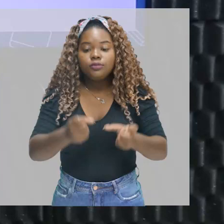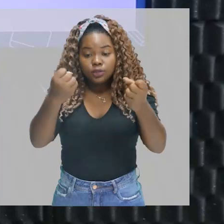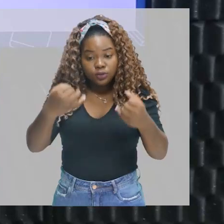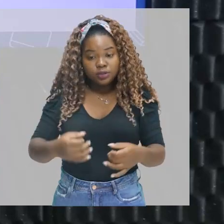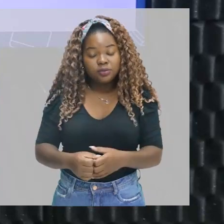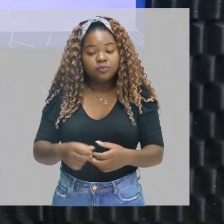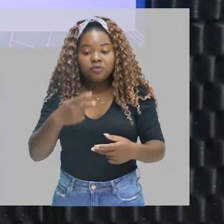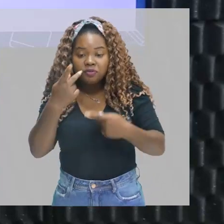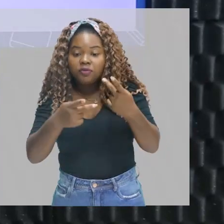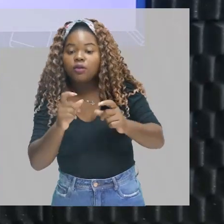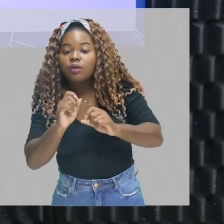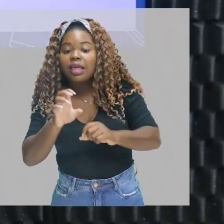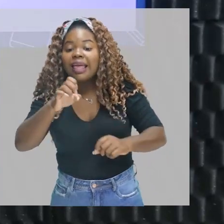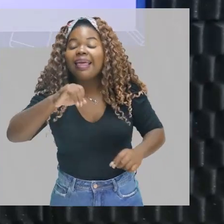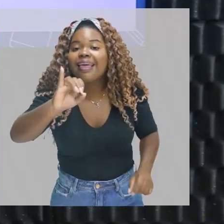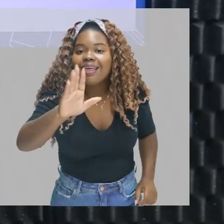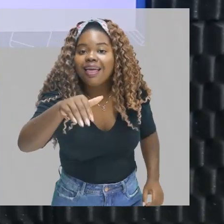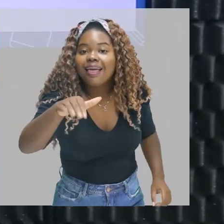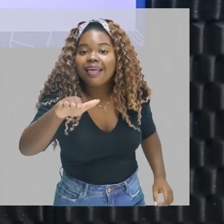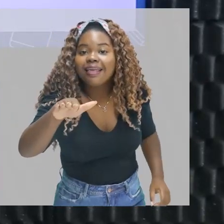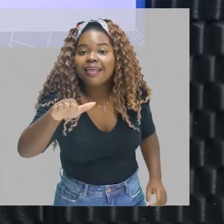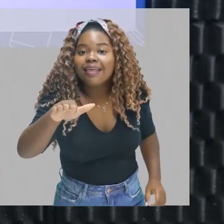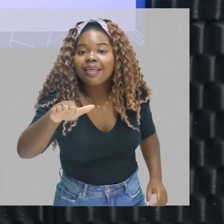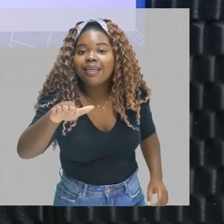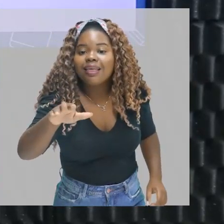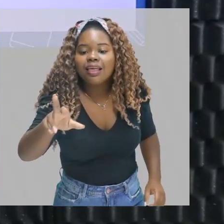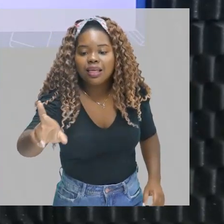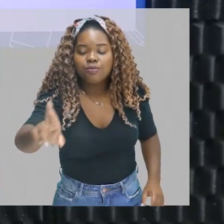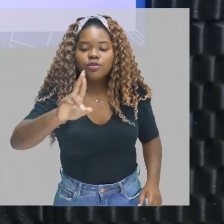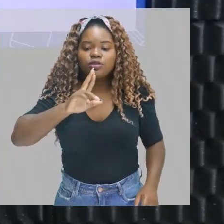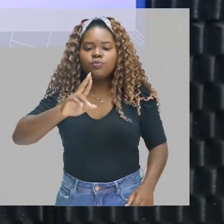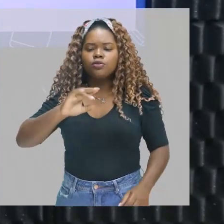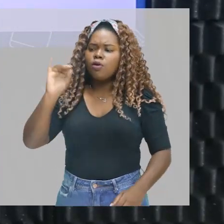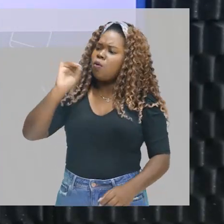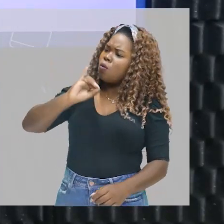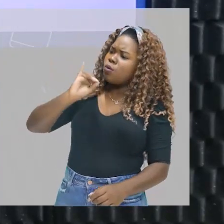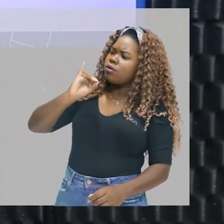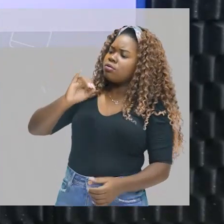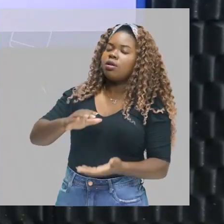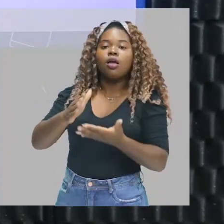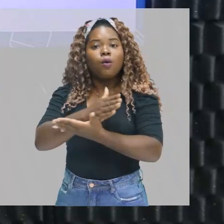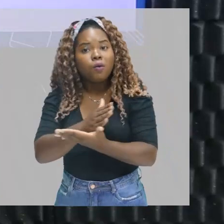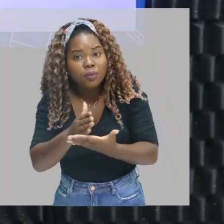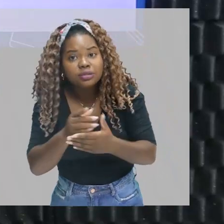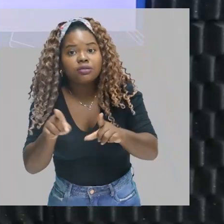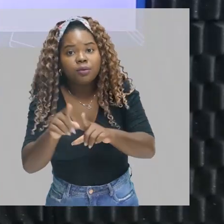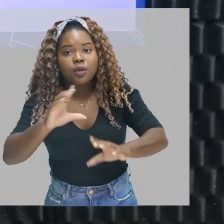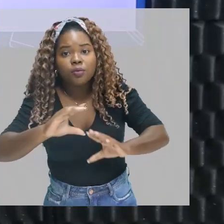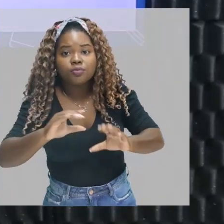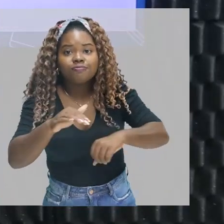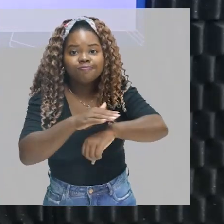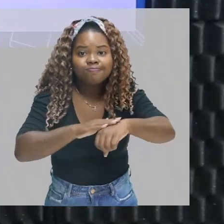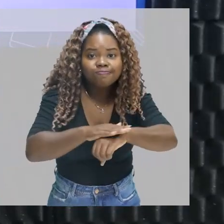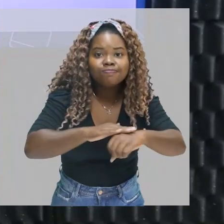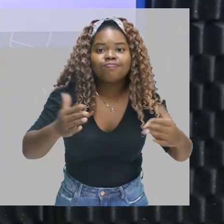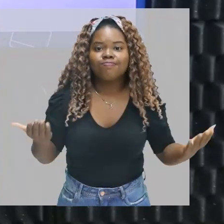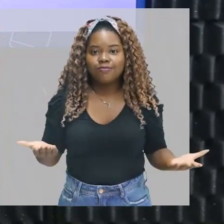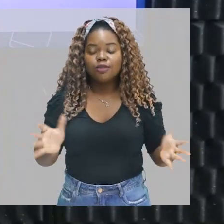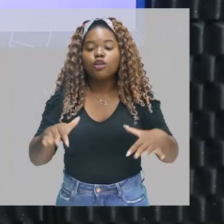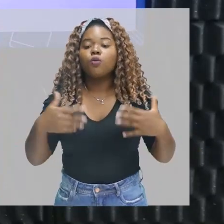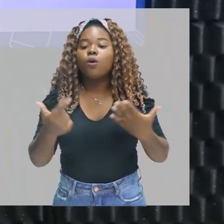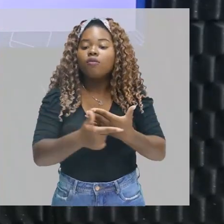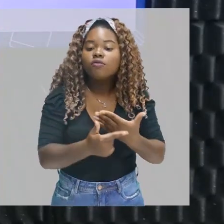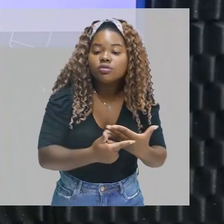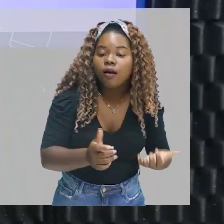simplesmente, ei, aí a pessoa responde, oi, iniciando uma conversa. Então, aí eu estou fazendo qual a função